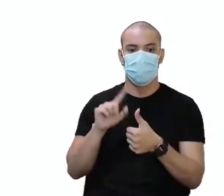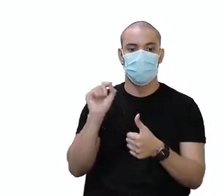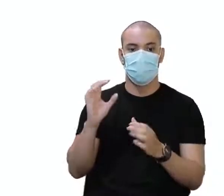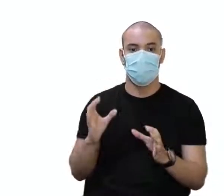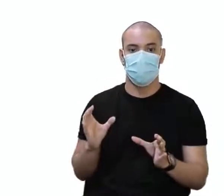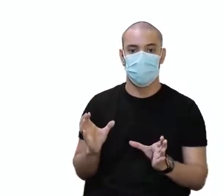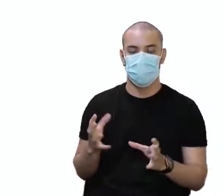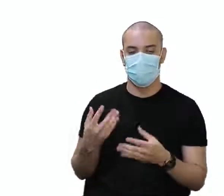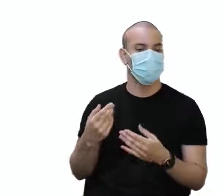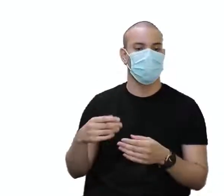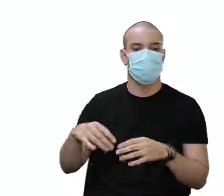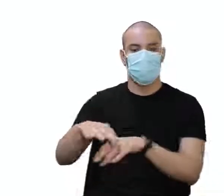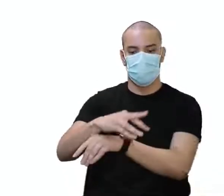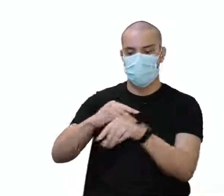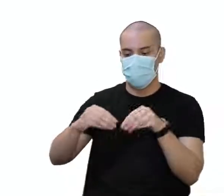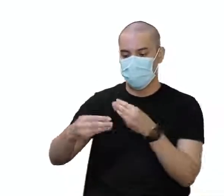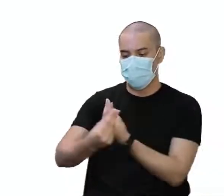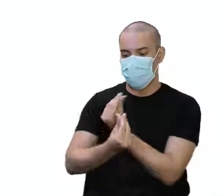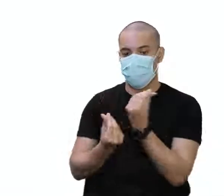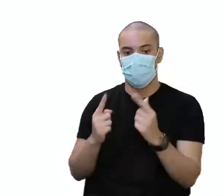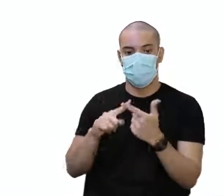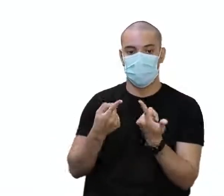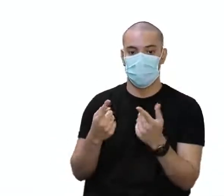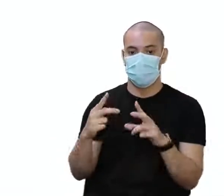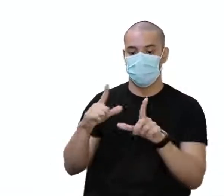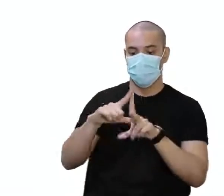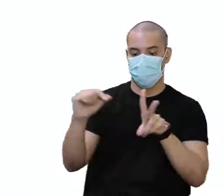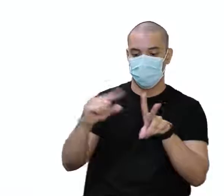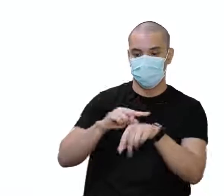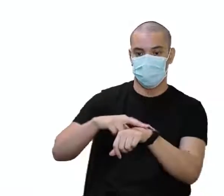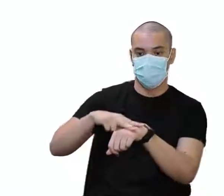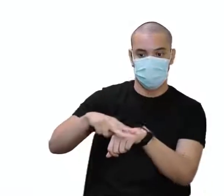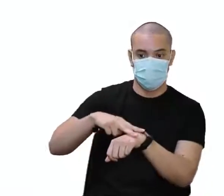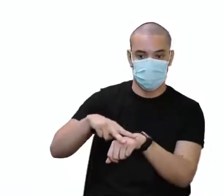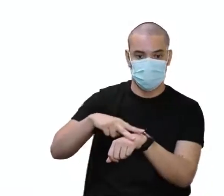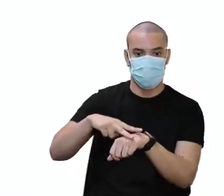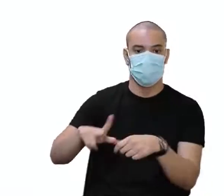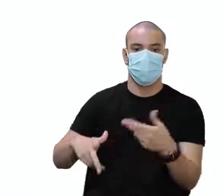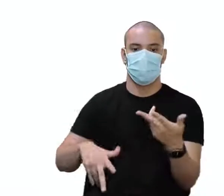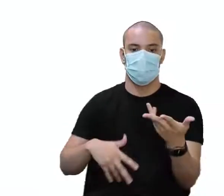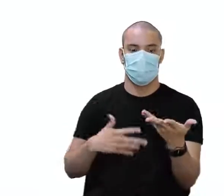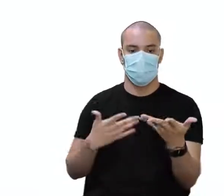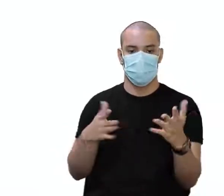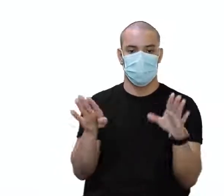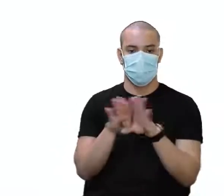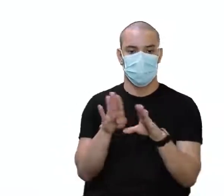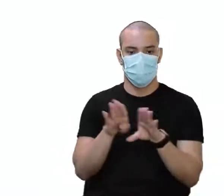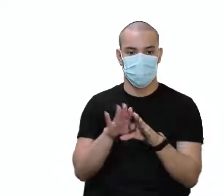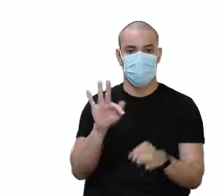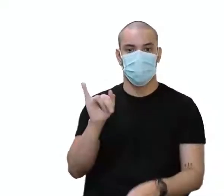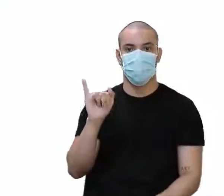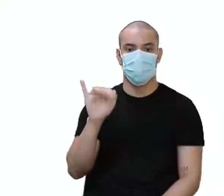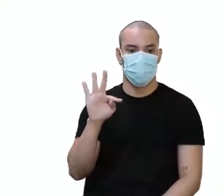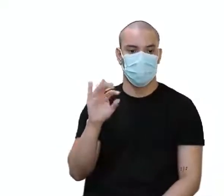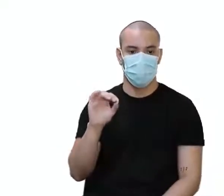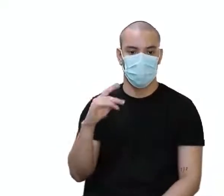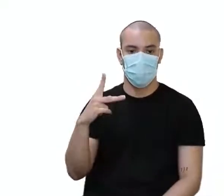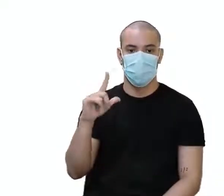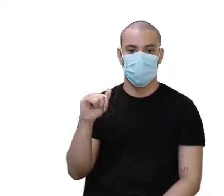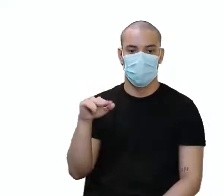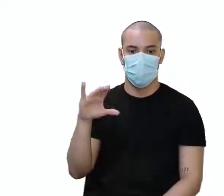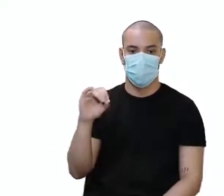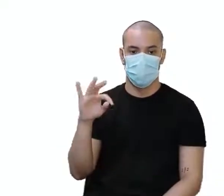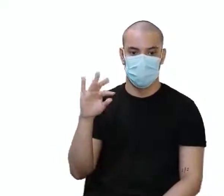algas, os vegetais, né? O